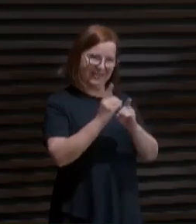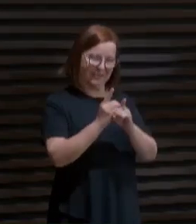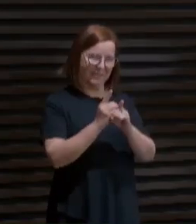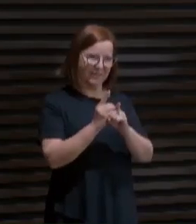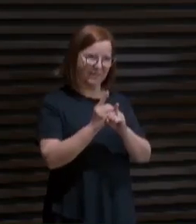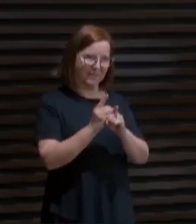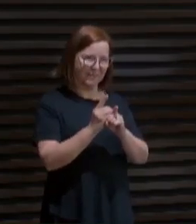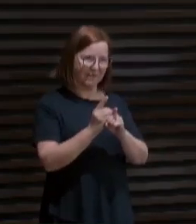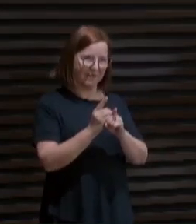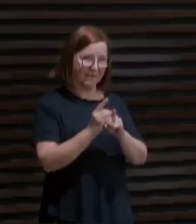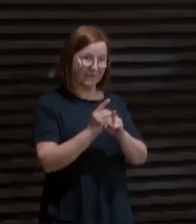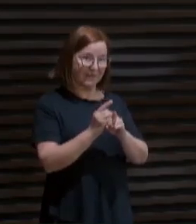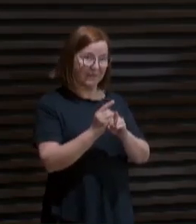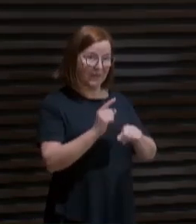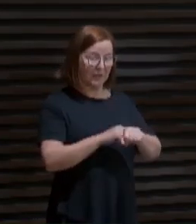quando estavam à mesa, e